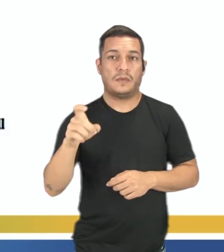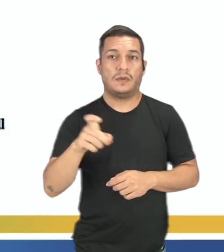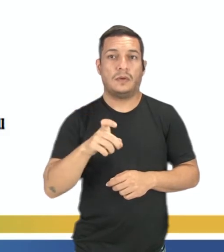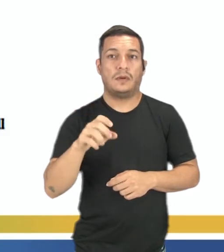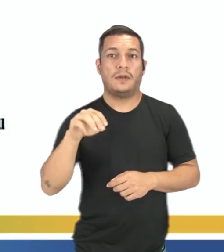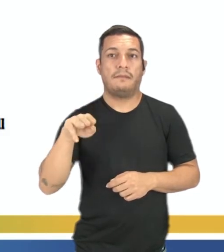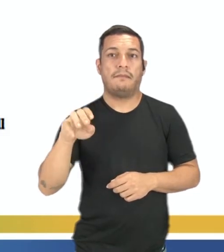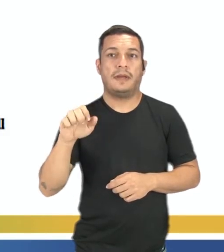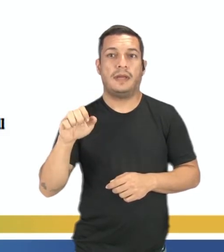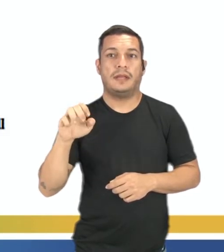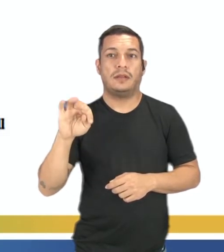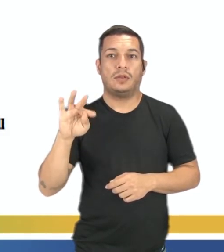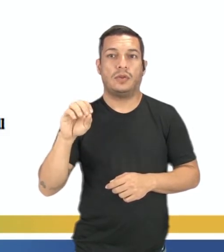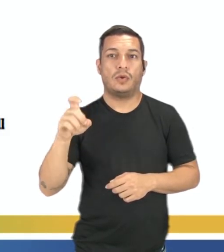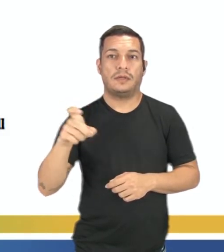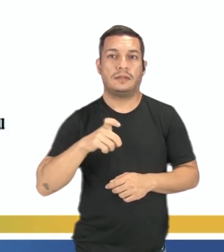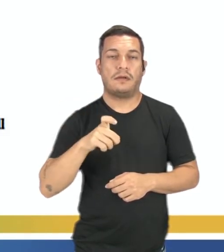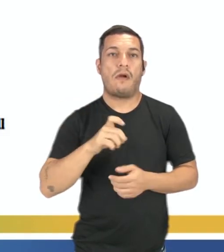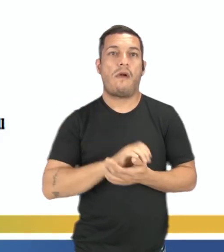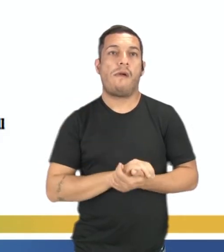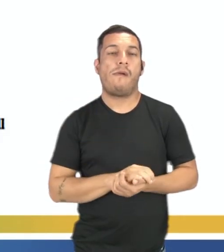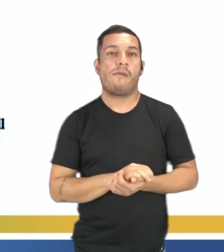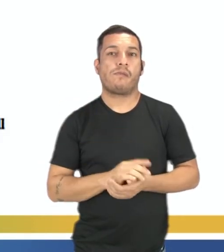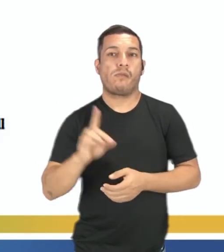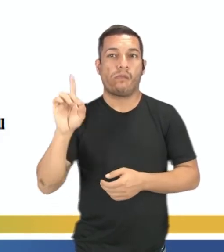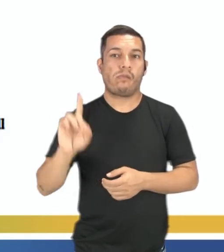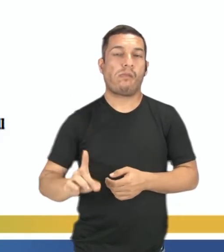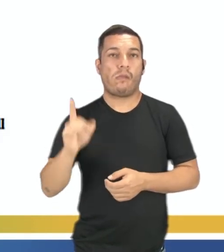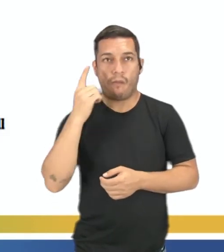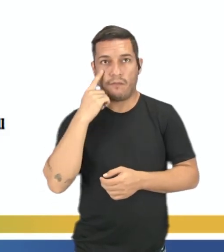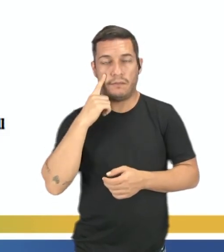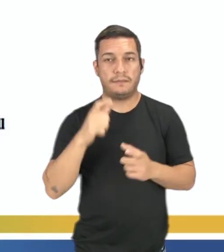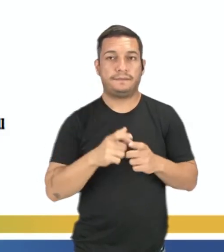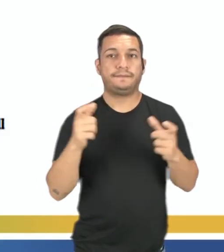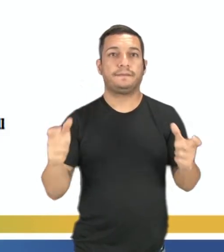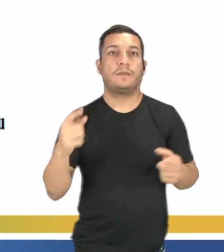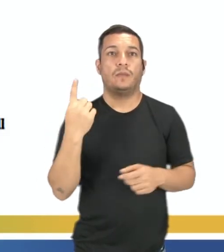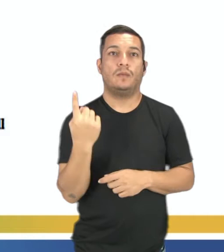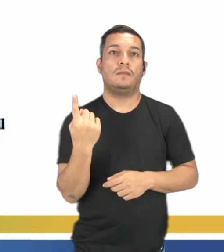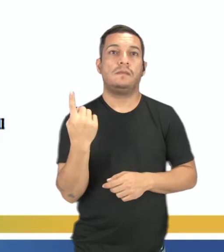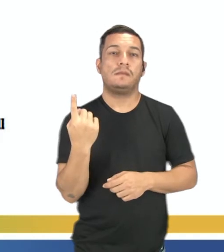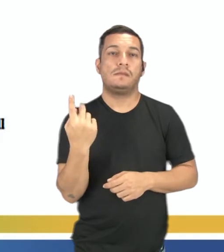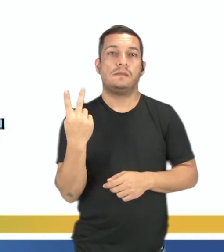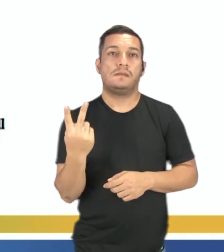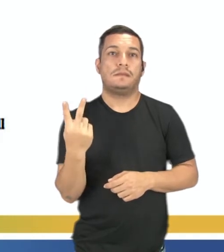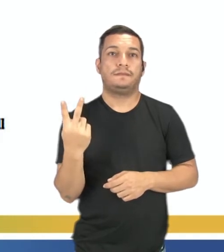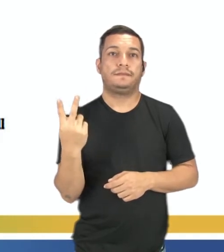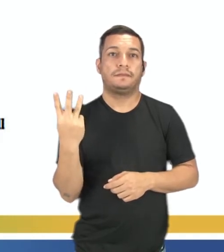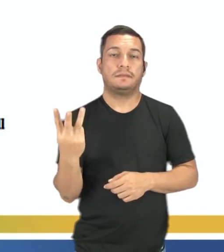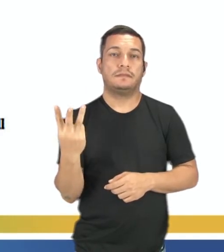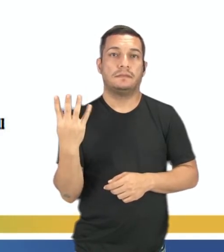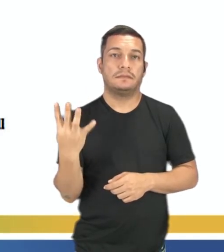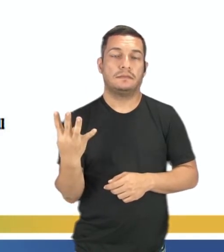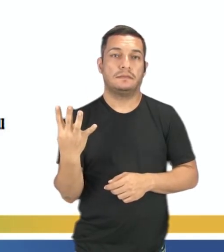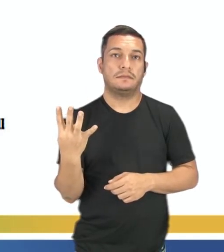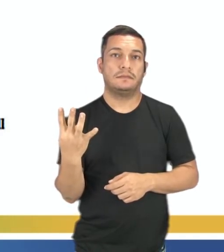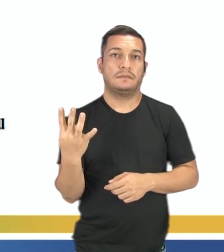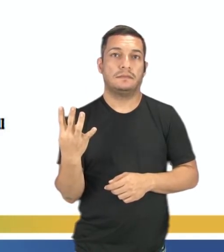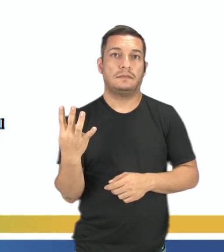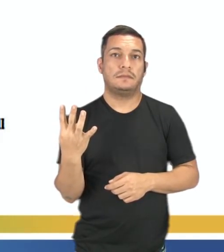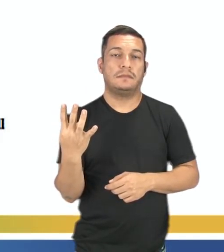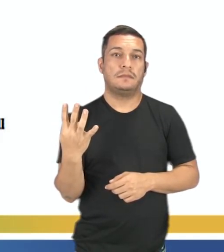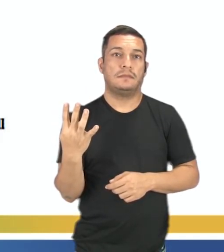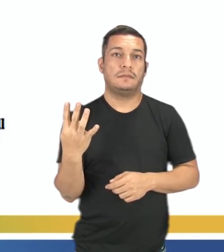ox metoxi está aqui vamos contar do lado direito que a cadeia maior um dois três